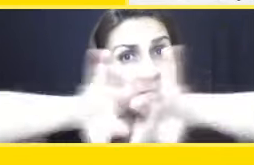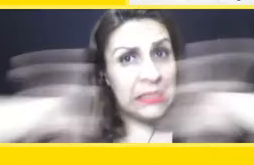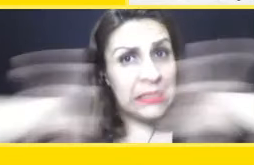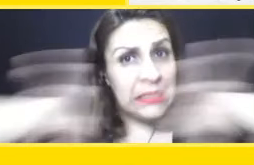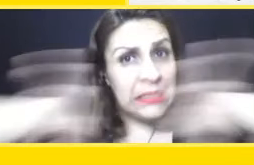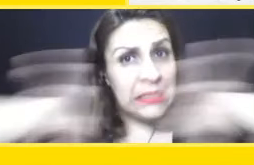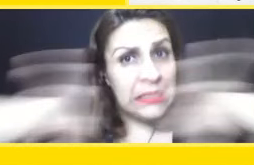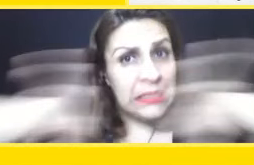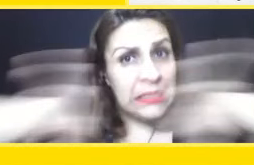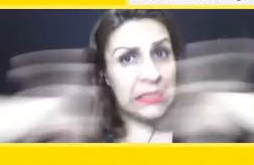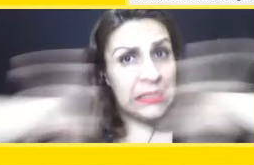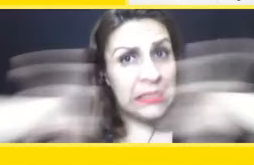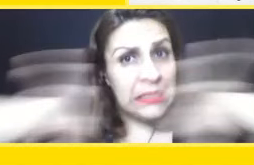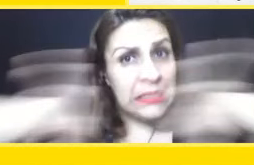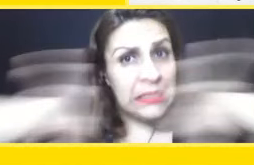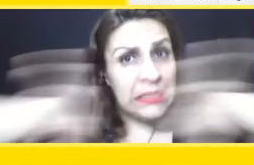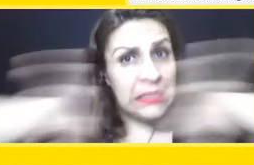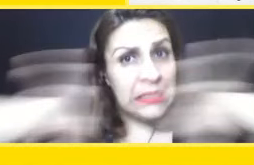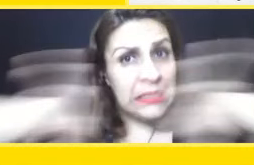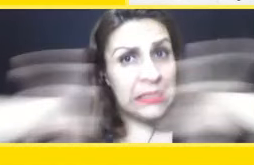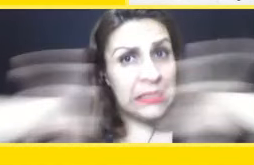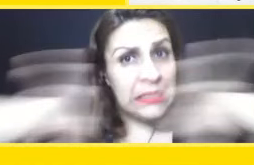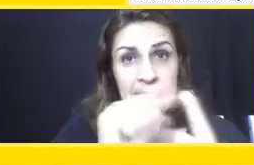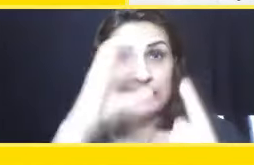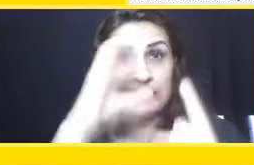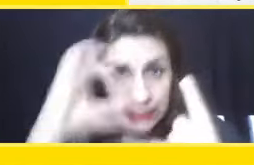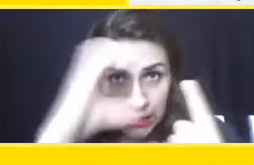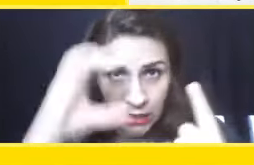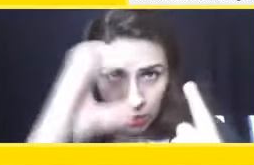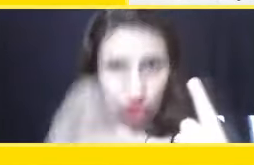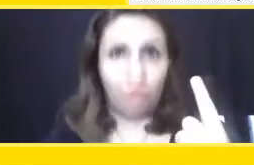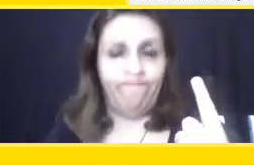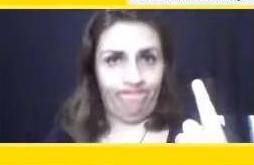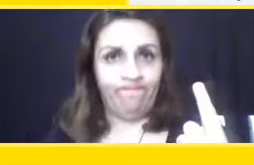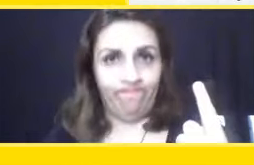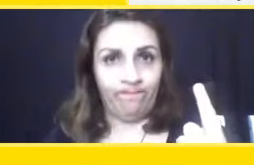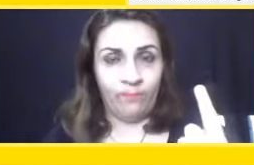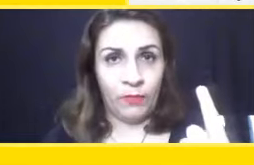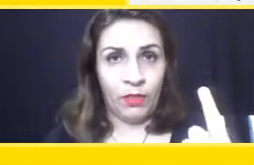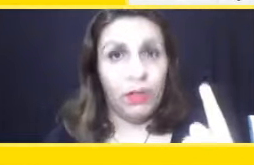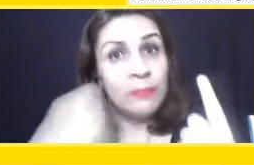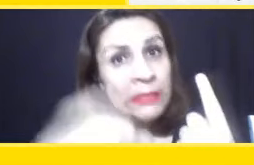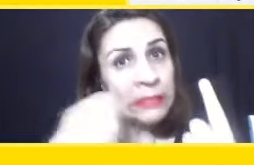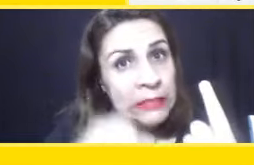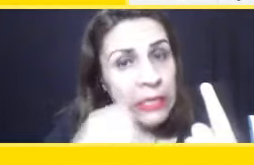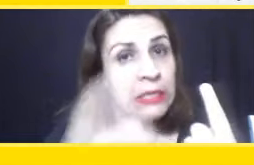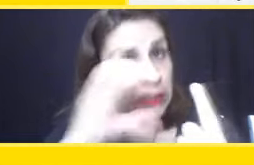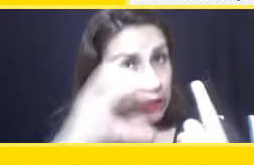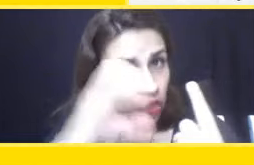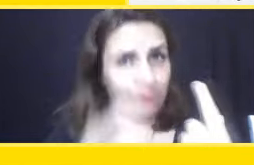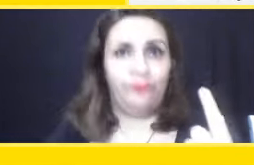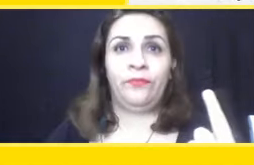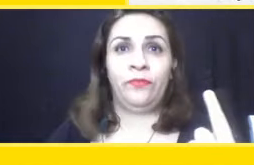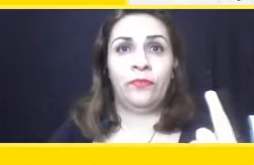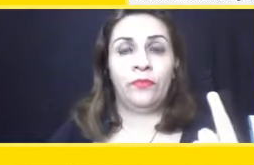situações. Ceilândia, certo? Nós precisamos separar Ceilândia